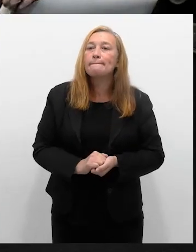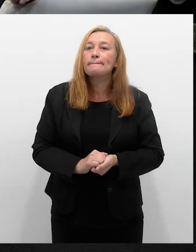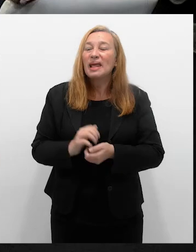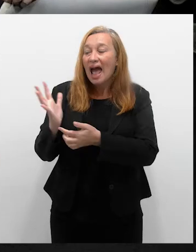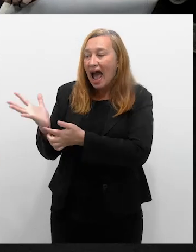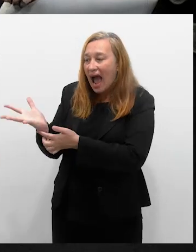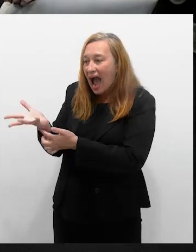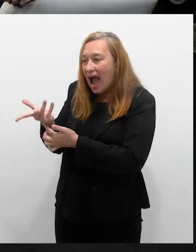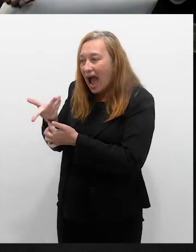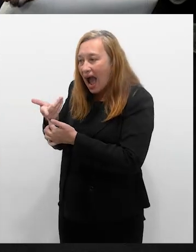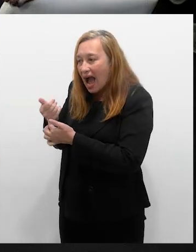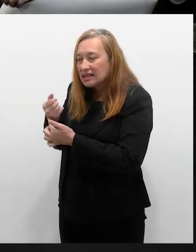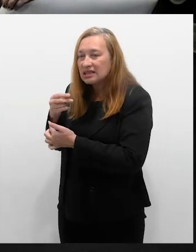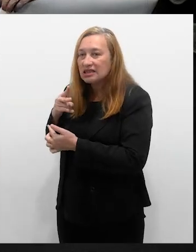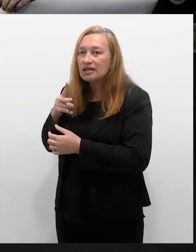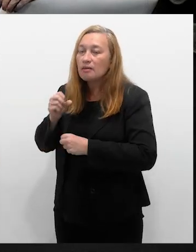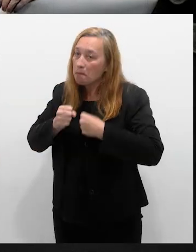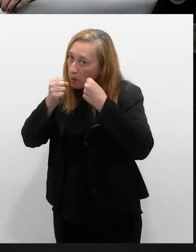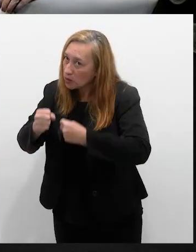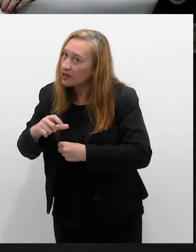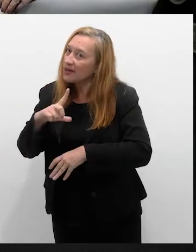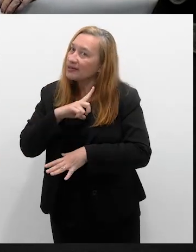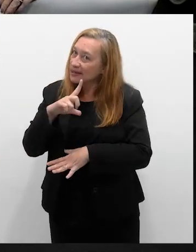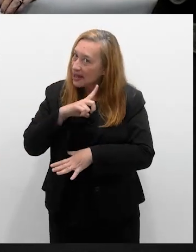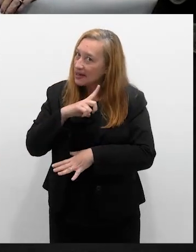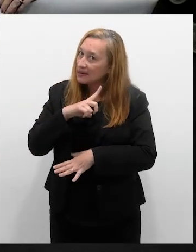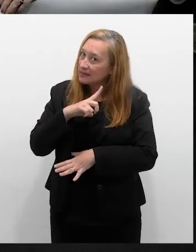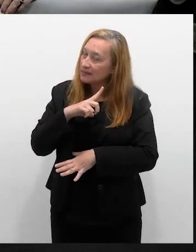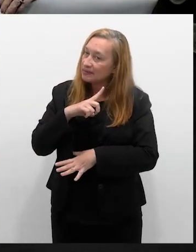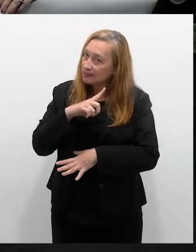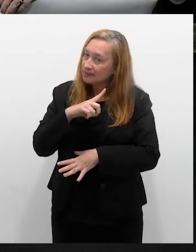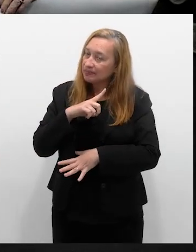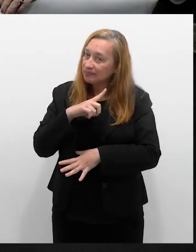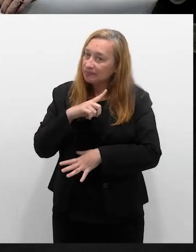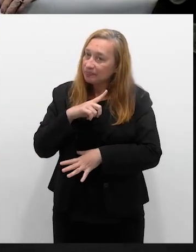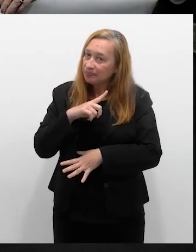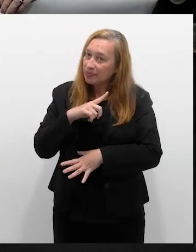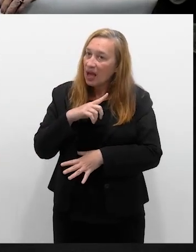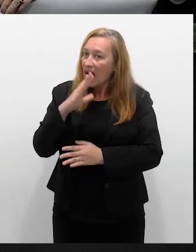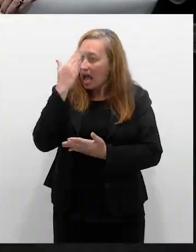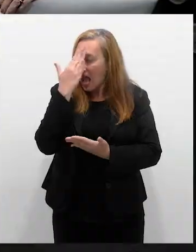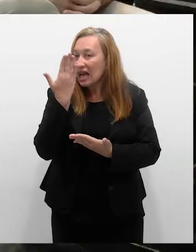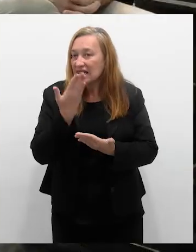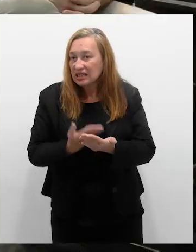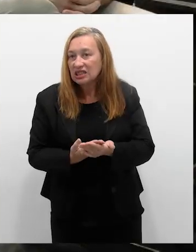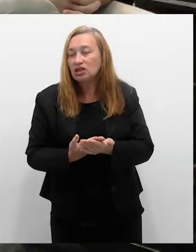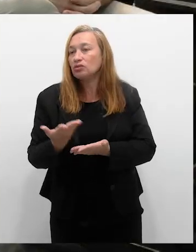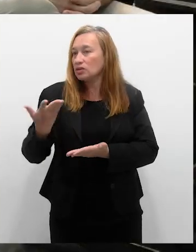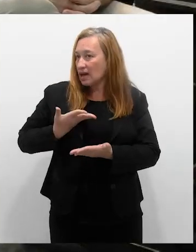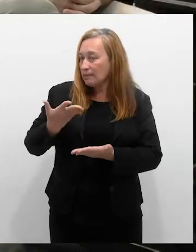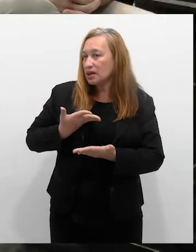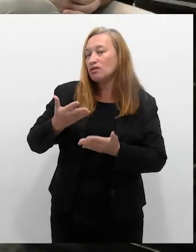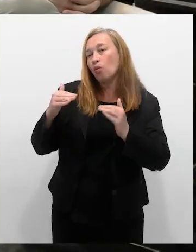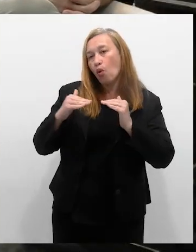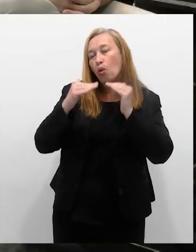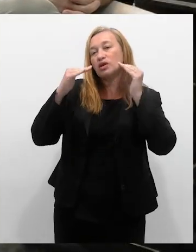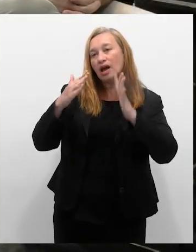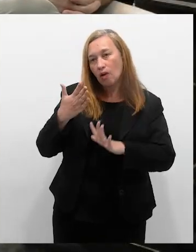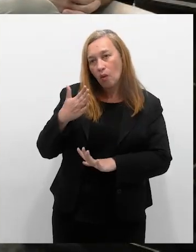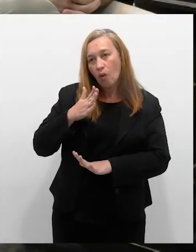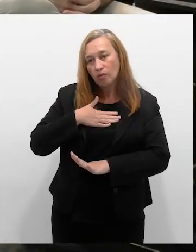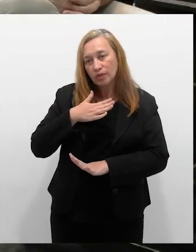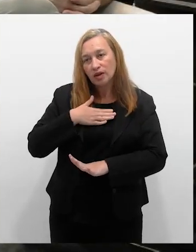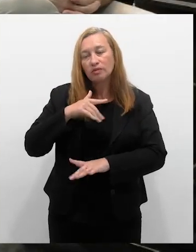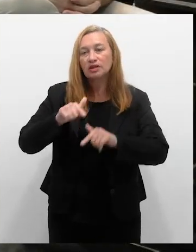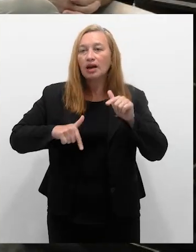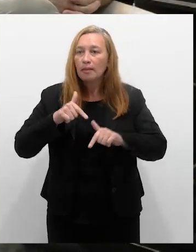arte, ela é potência, né? Essa é a minha opinião mais generalizada. Acredito que os colegas vão concordar comigo